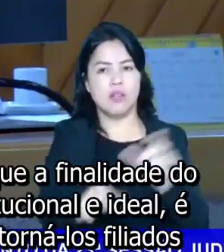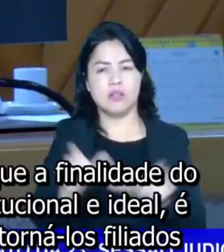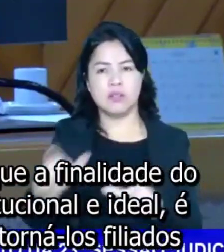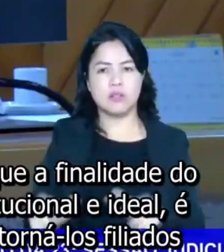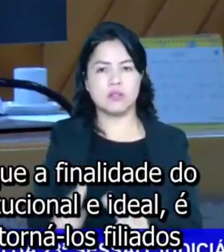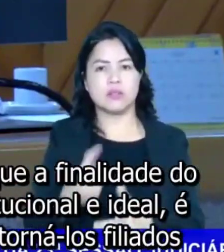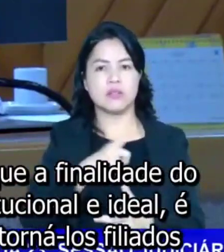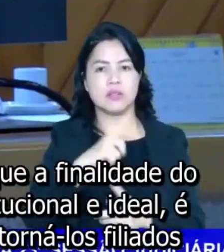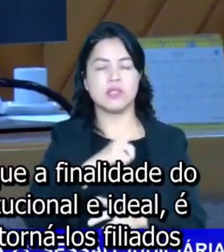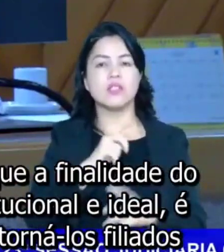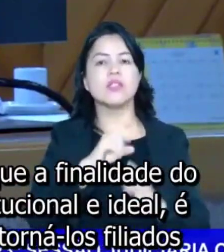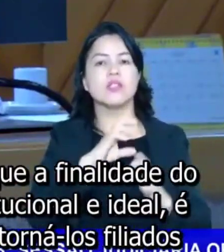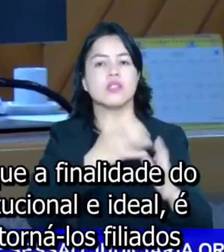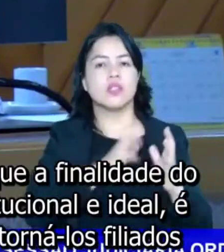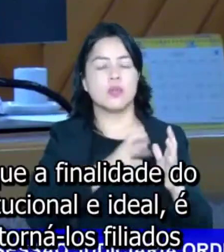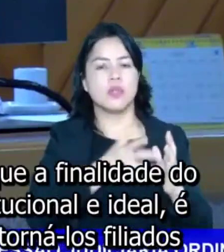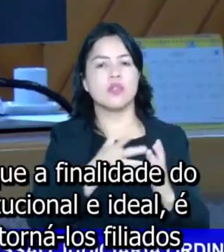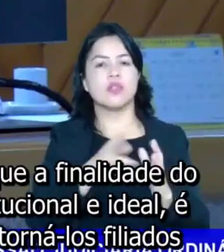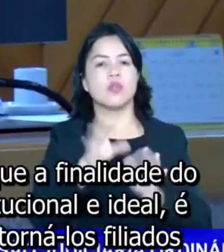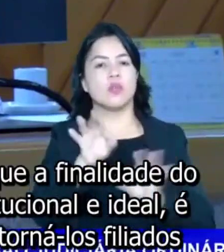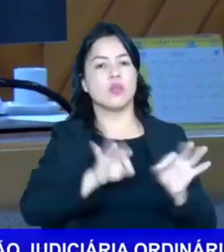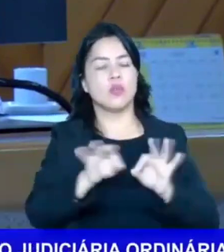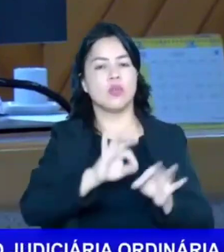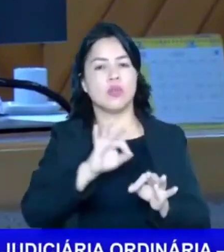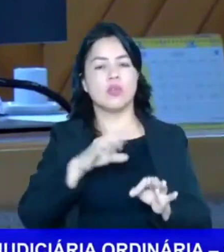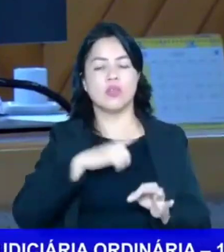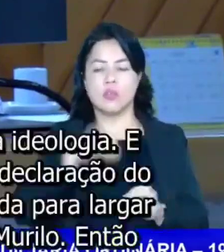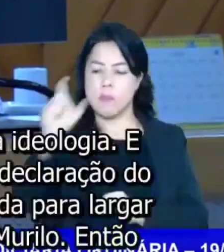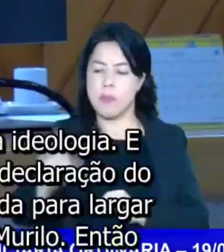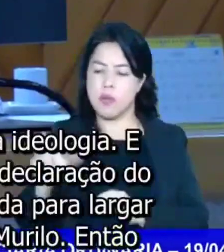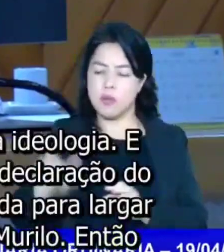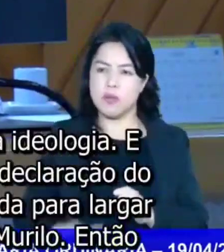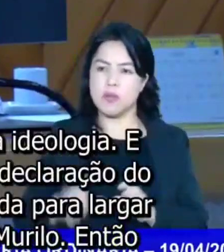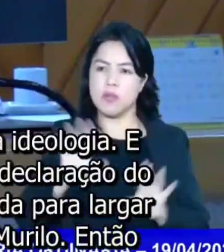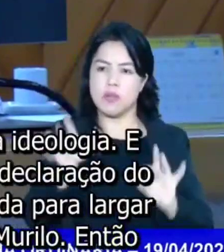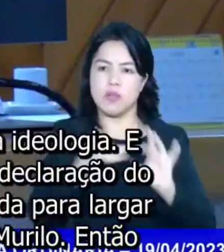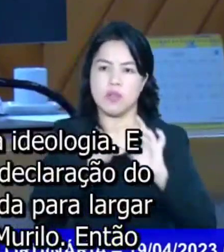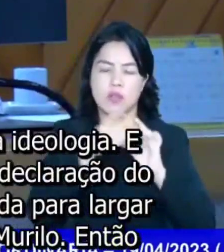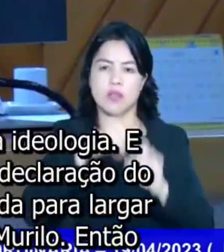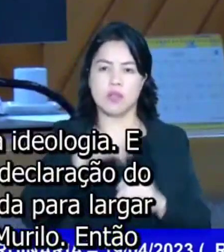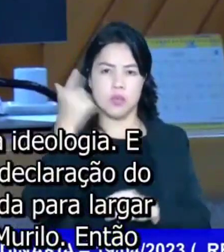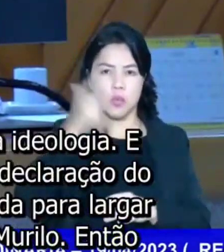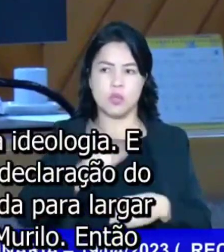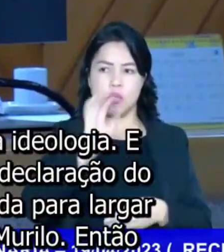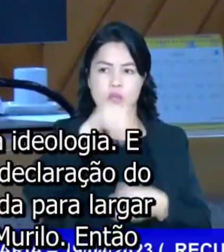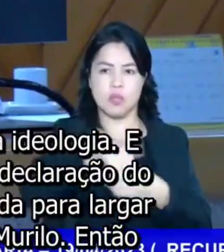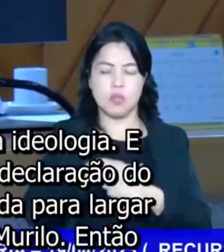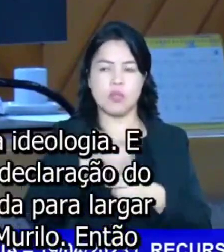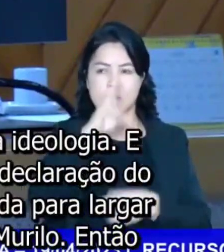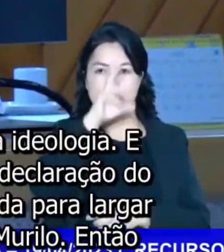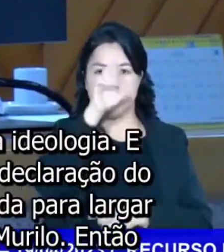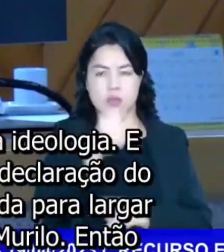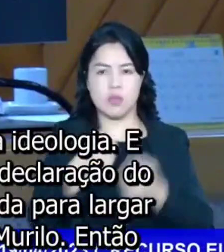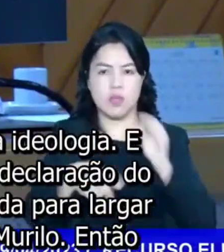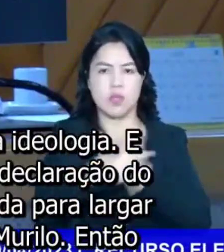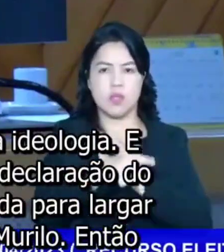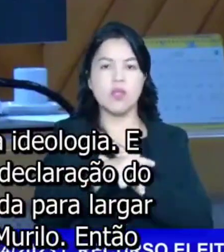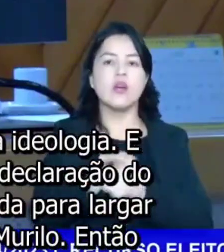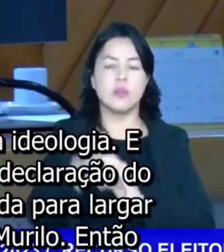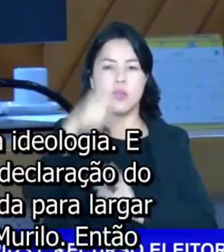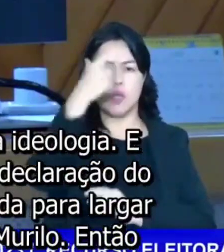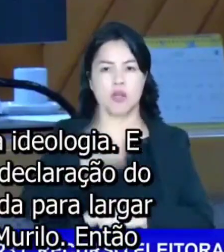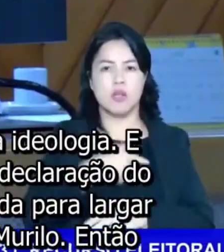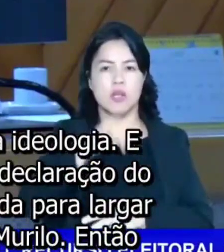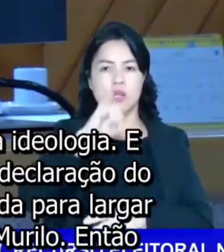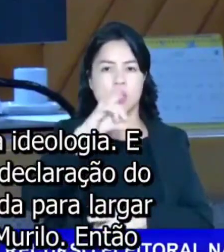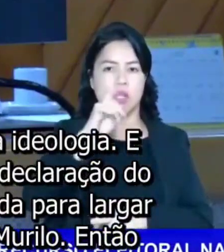ideologia partidária para torná-los filiados e que se elejam pelo partido e fortaleçam a própria ideologia. E